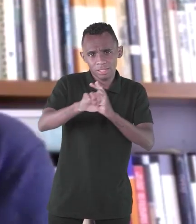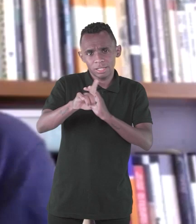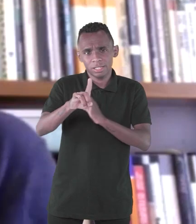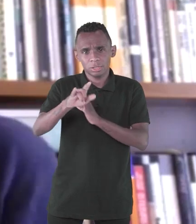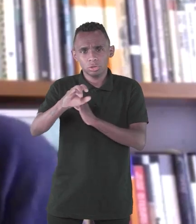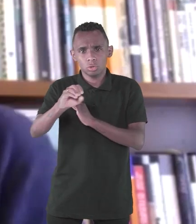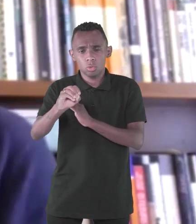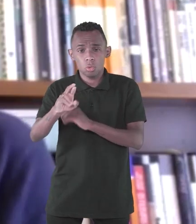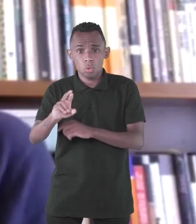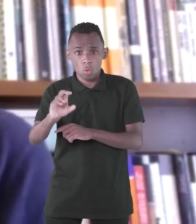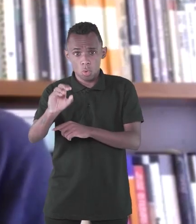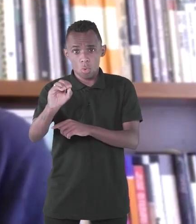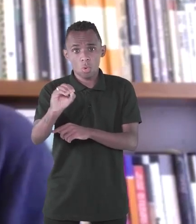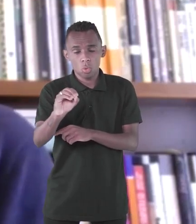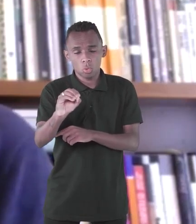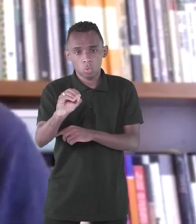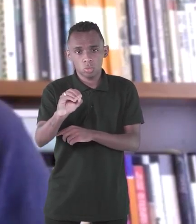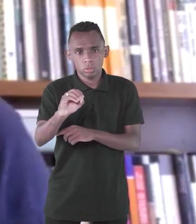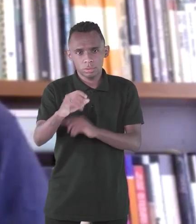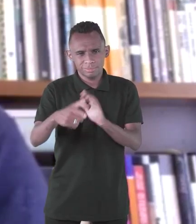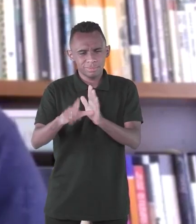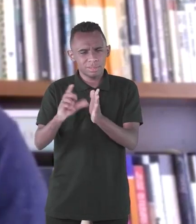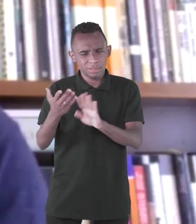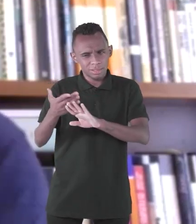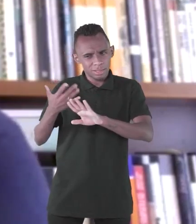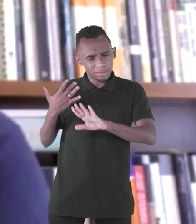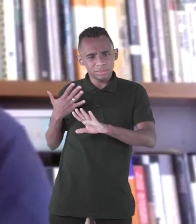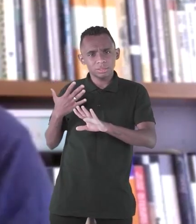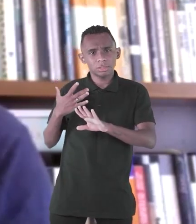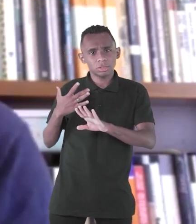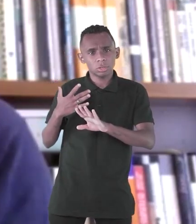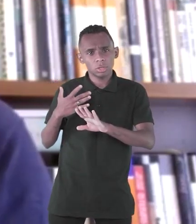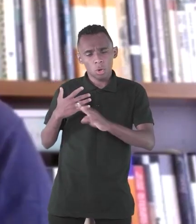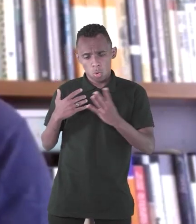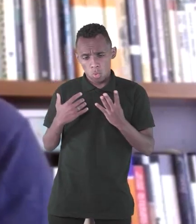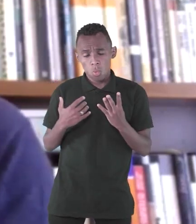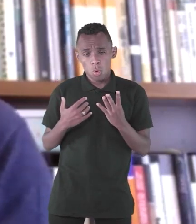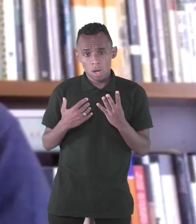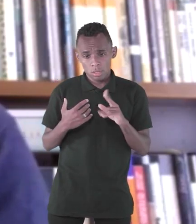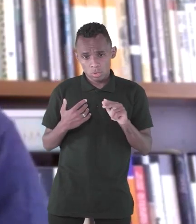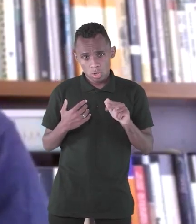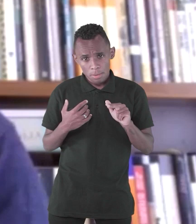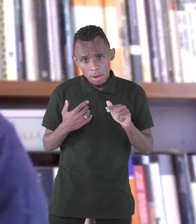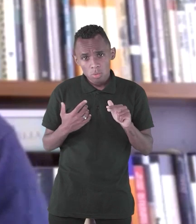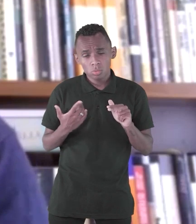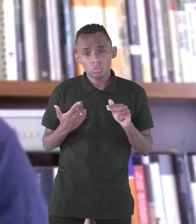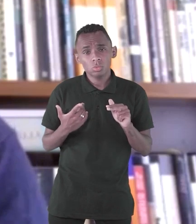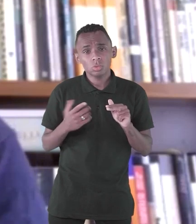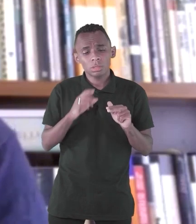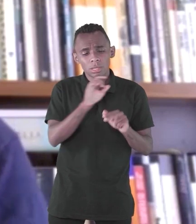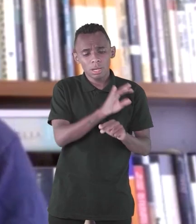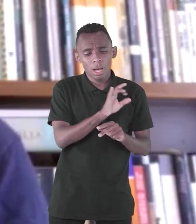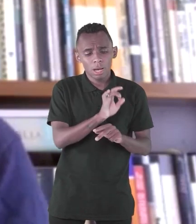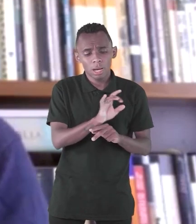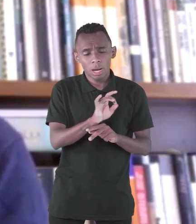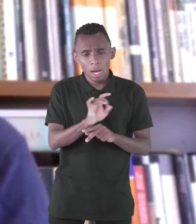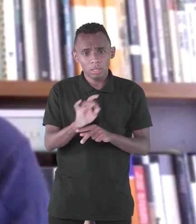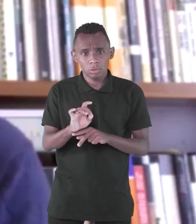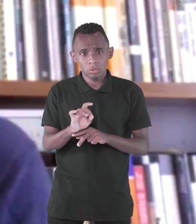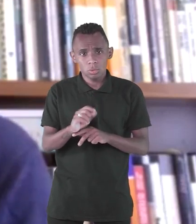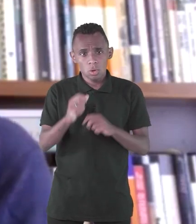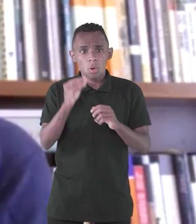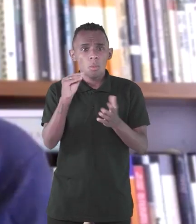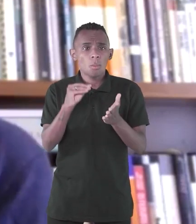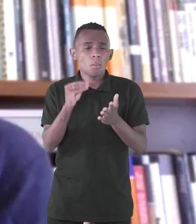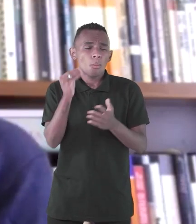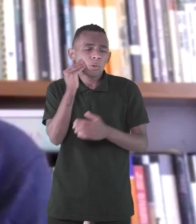um catálogo comprido assim, e éramos 4 irmãos, somos 5 hoje, mas quando eu era bem criança éramos 4,